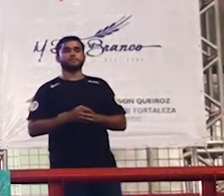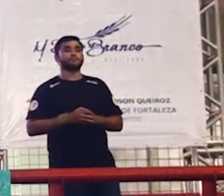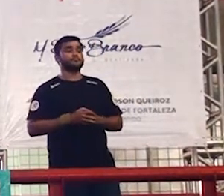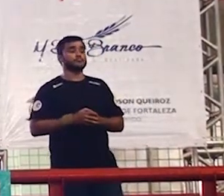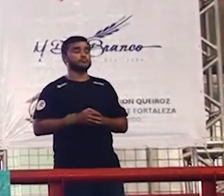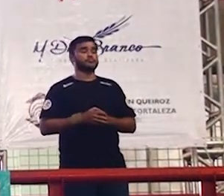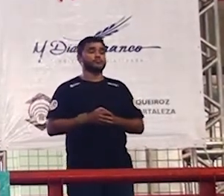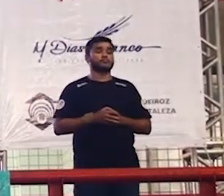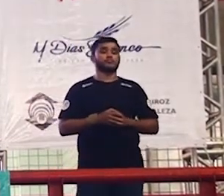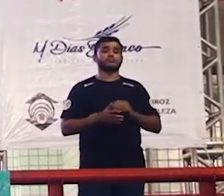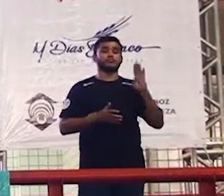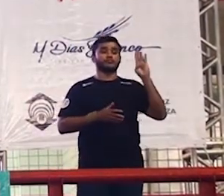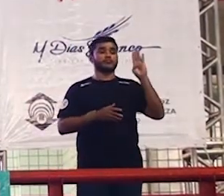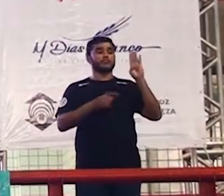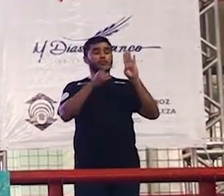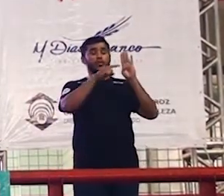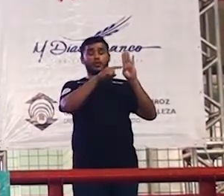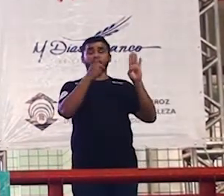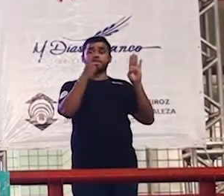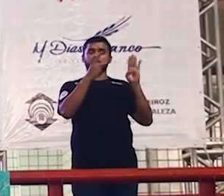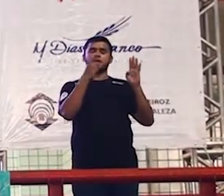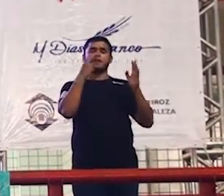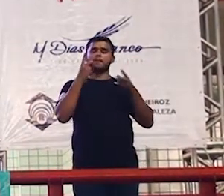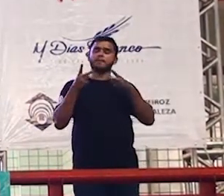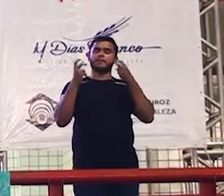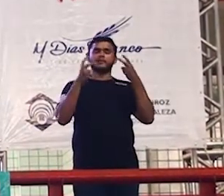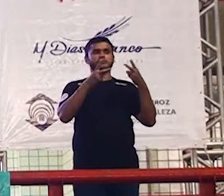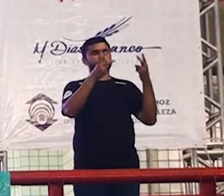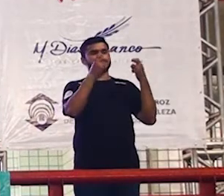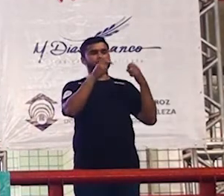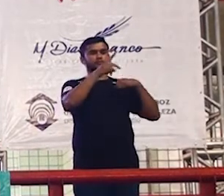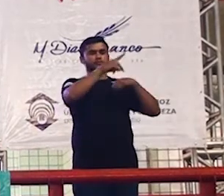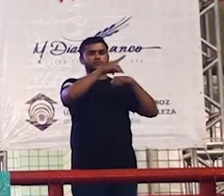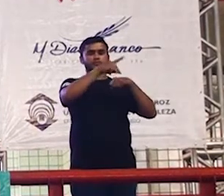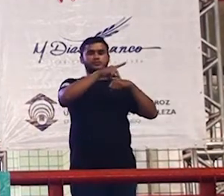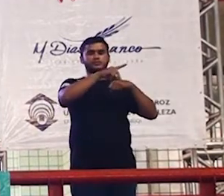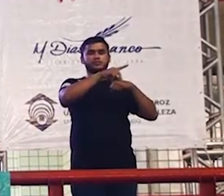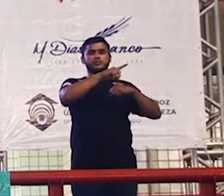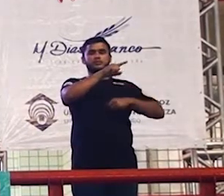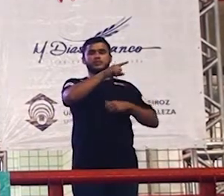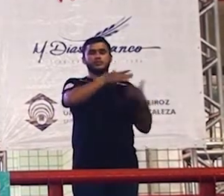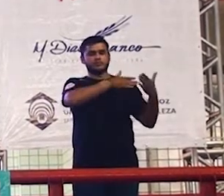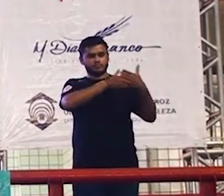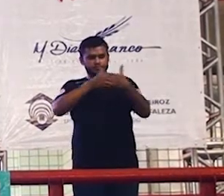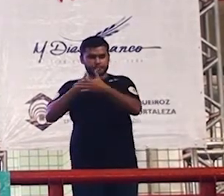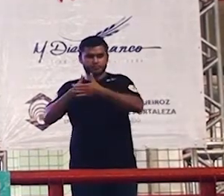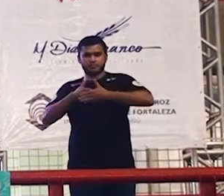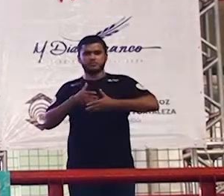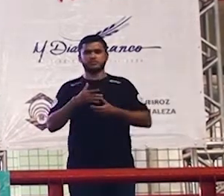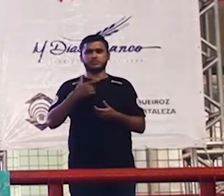A identidade de significação, já que nos dois textos pedra significa empecilho,